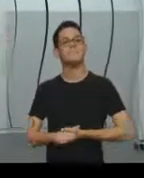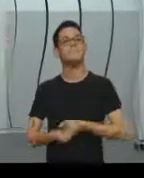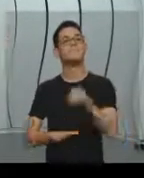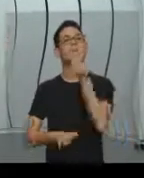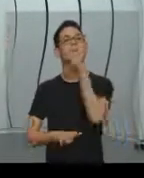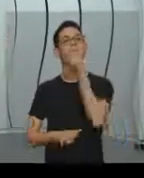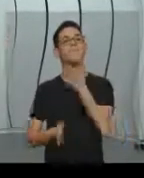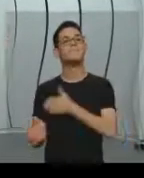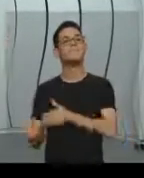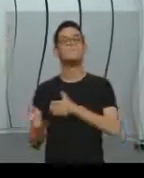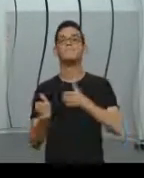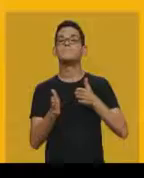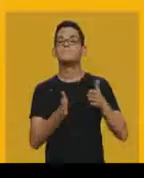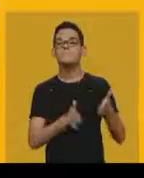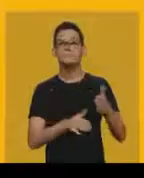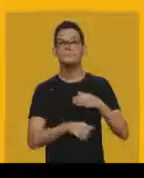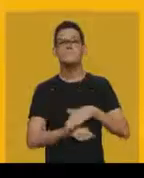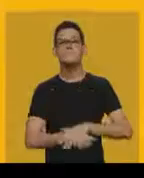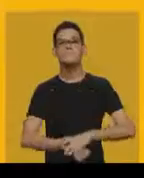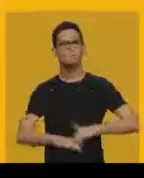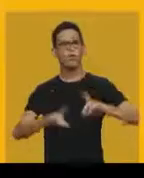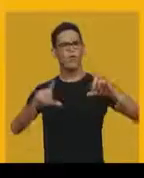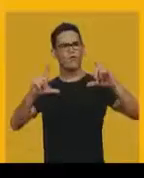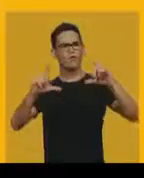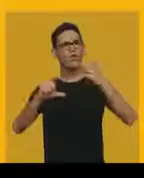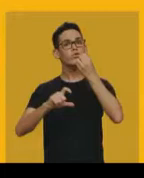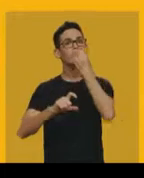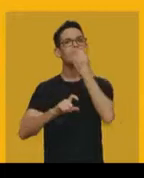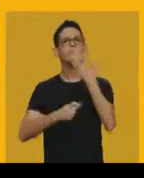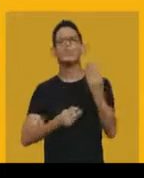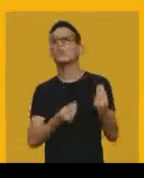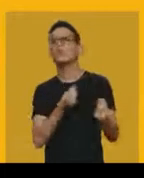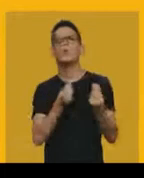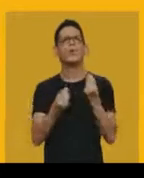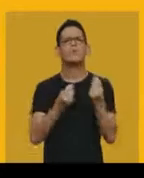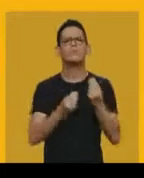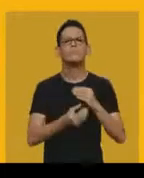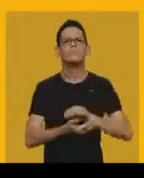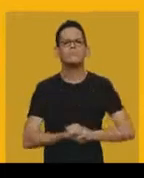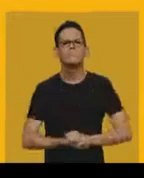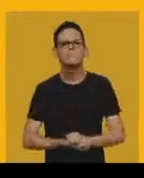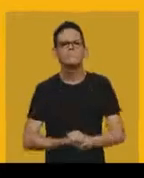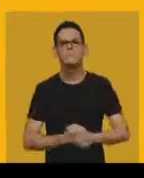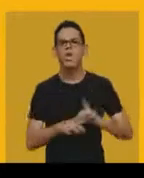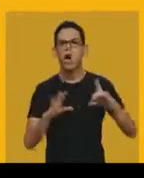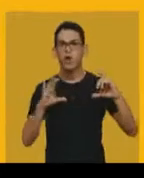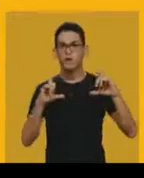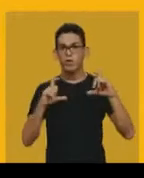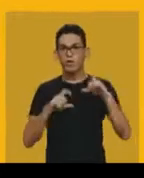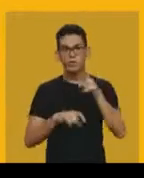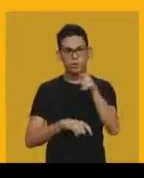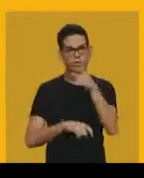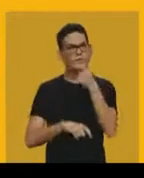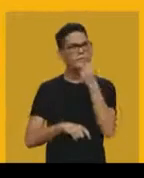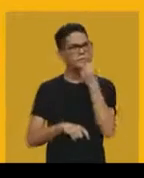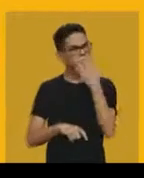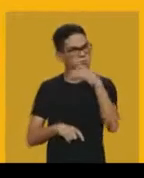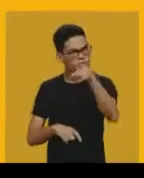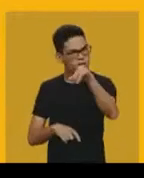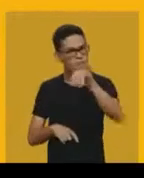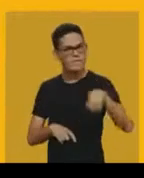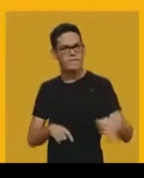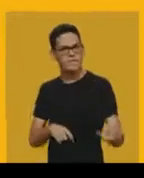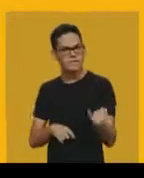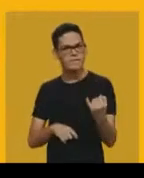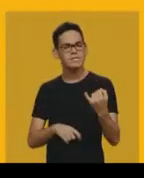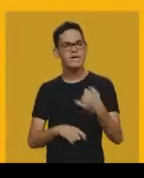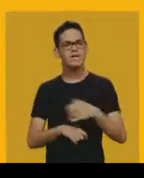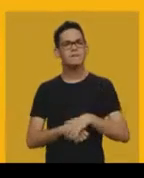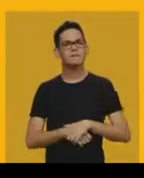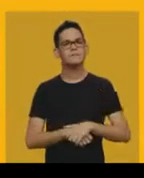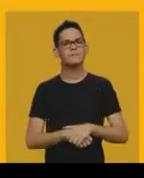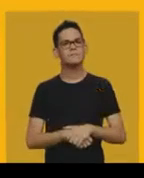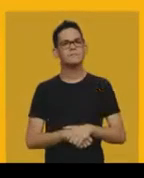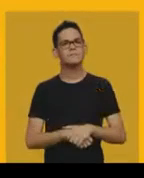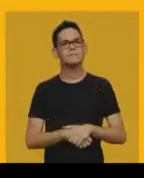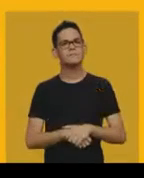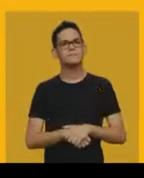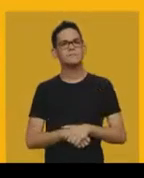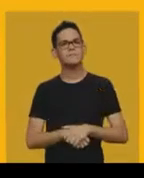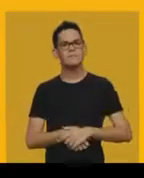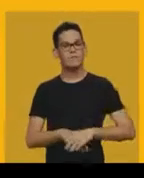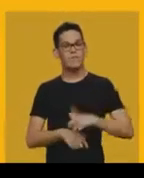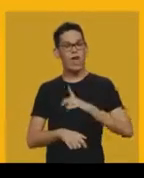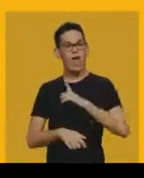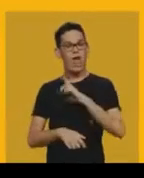Bom, tirando uma boa fotografia, ok? Isso aí vai servir aí, ó, para os nossos tiradores